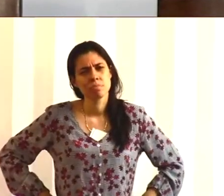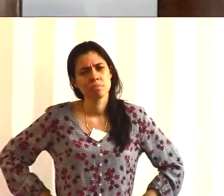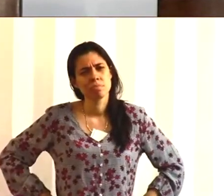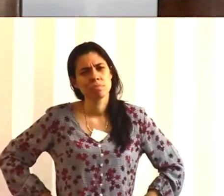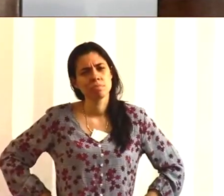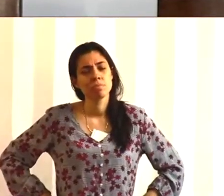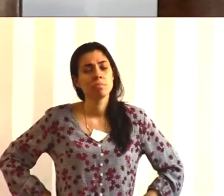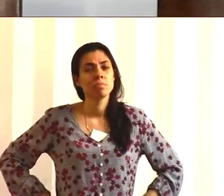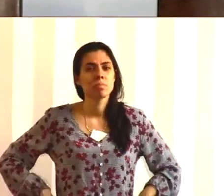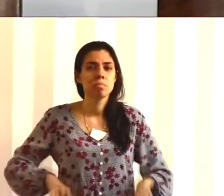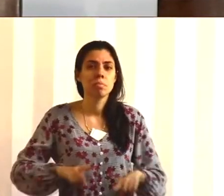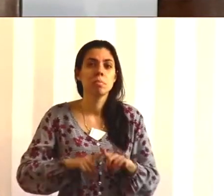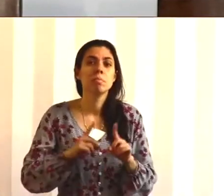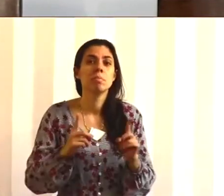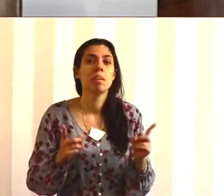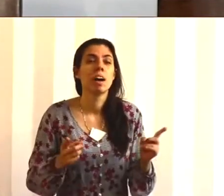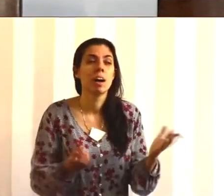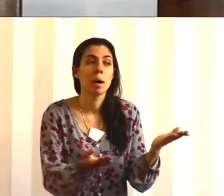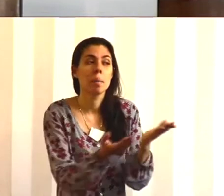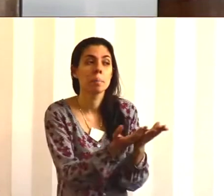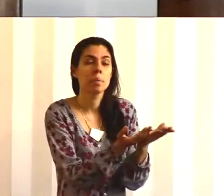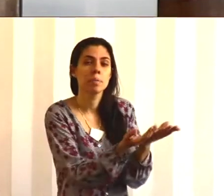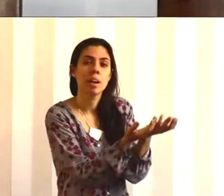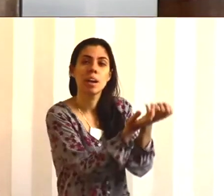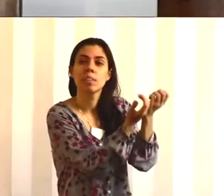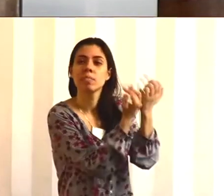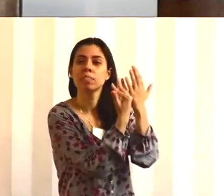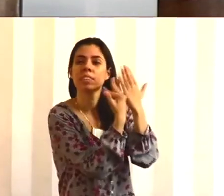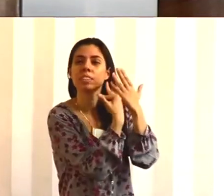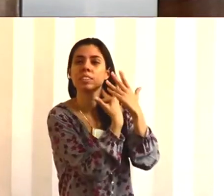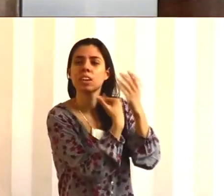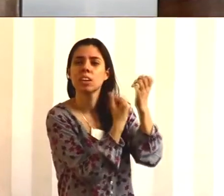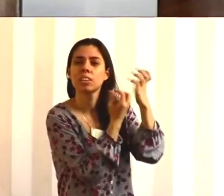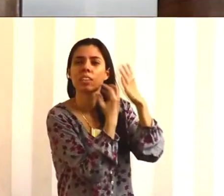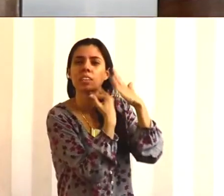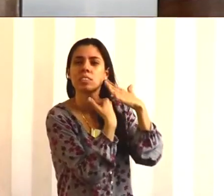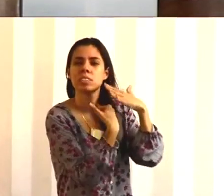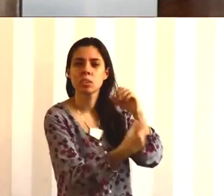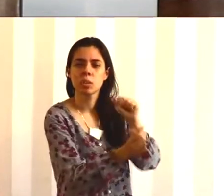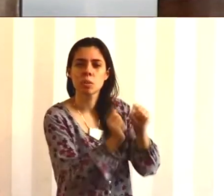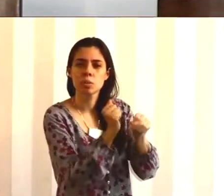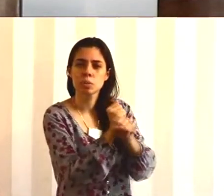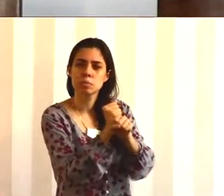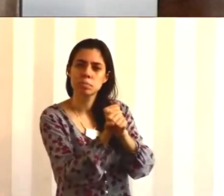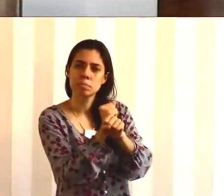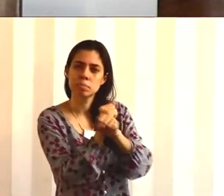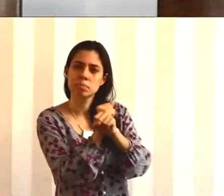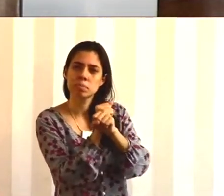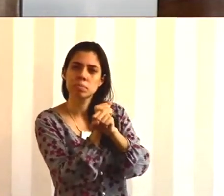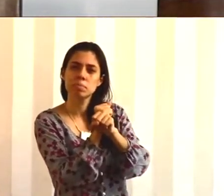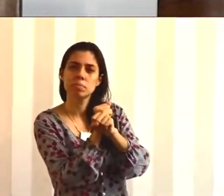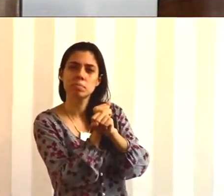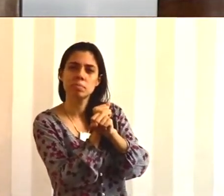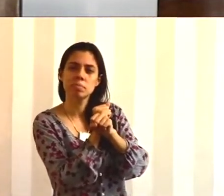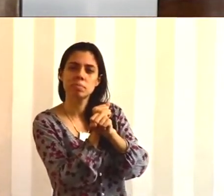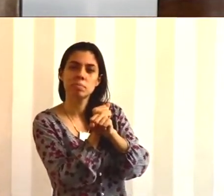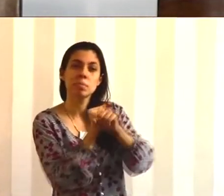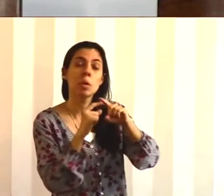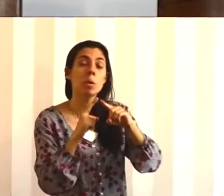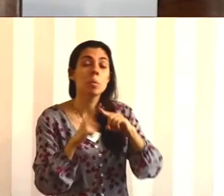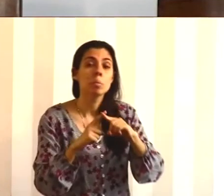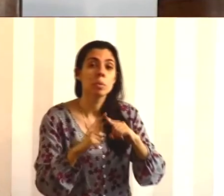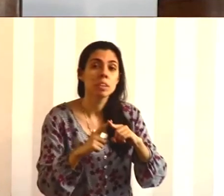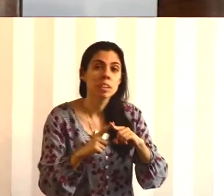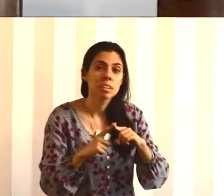E a Escritura vem como um bálsamo, esse salmo vem como esperança, para nos dizer: porque